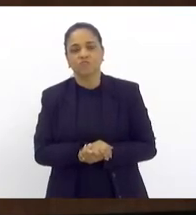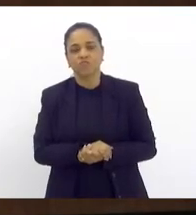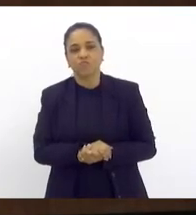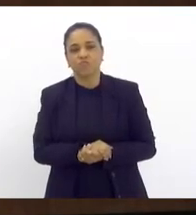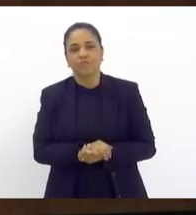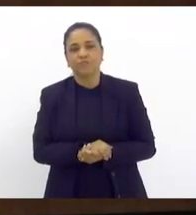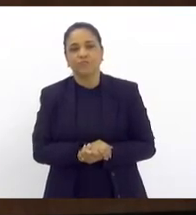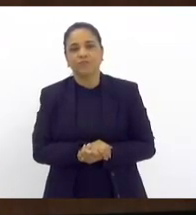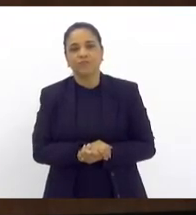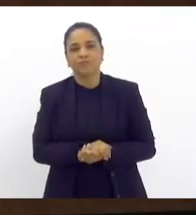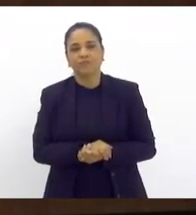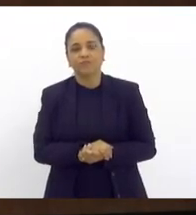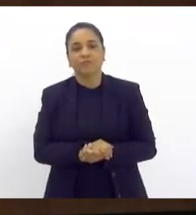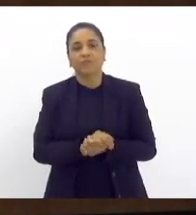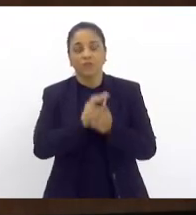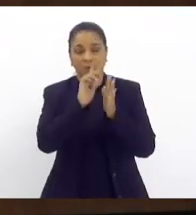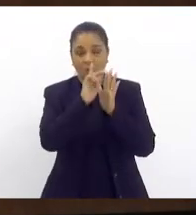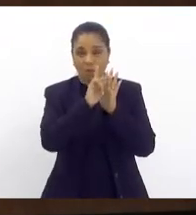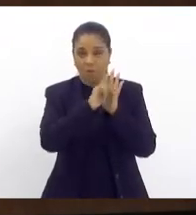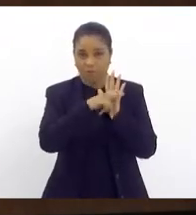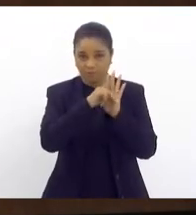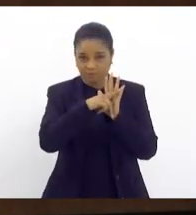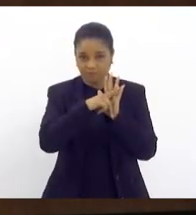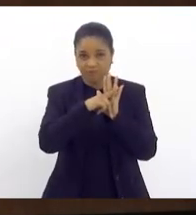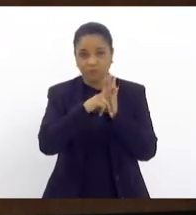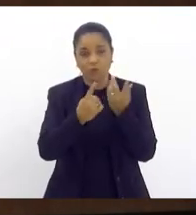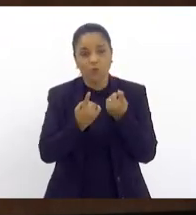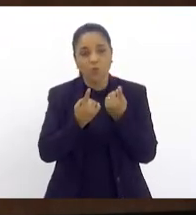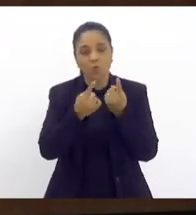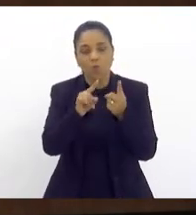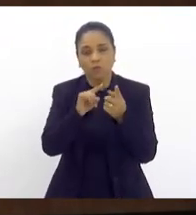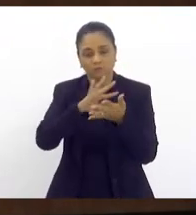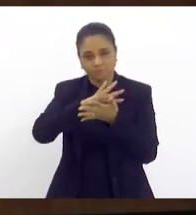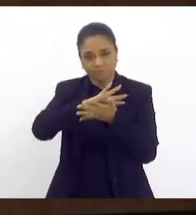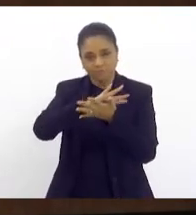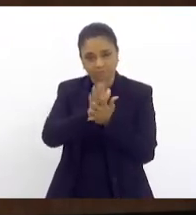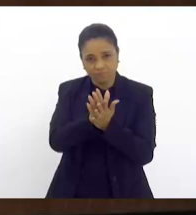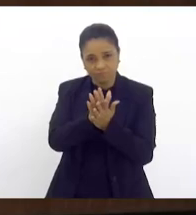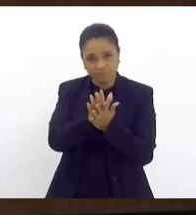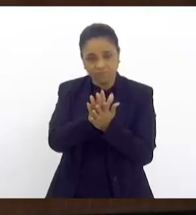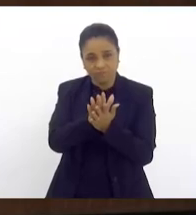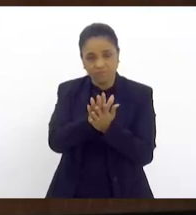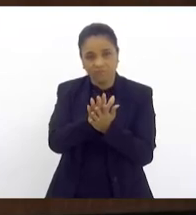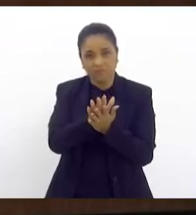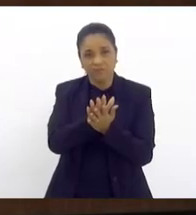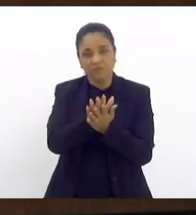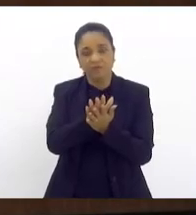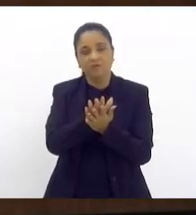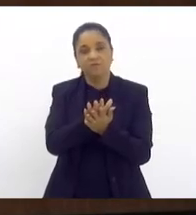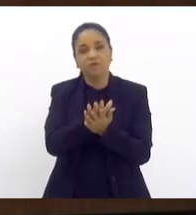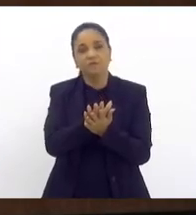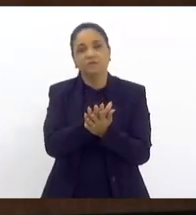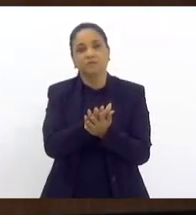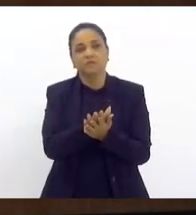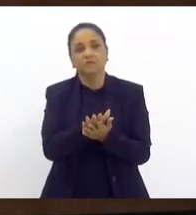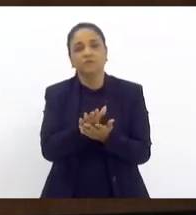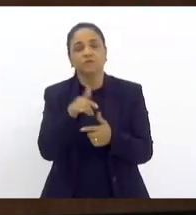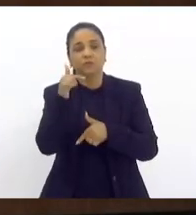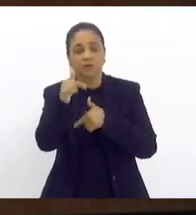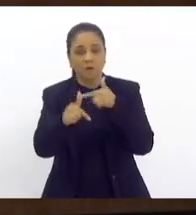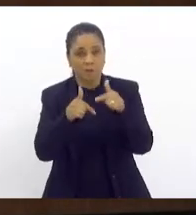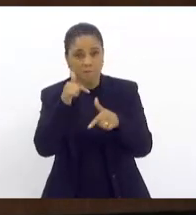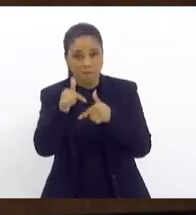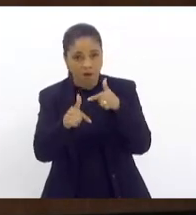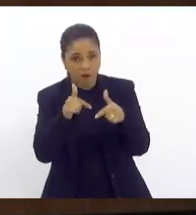tratava sobre o combate De toda forma de discriminação no âmbito do trabalho